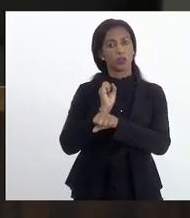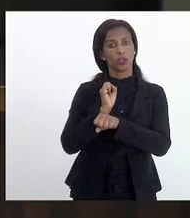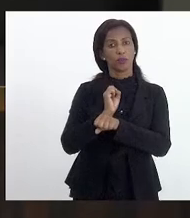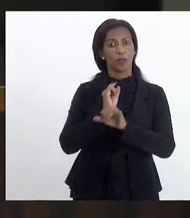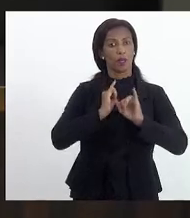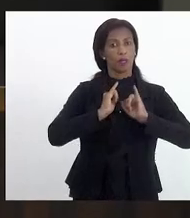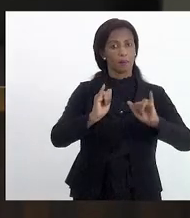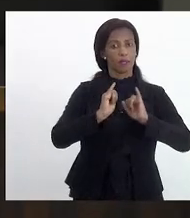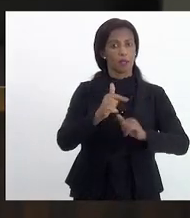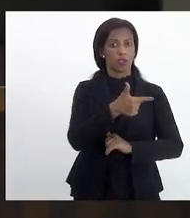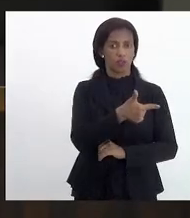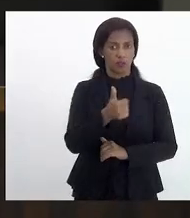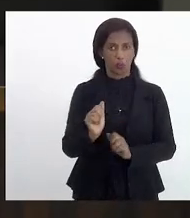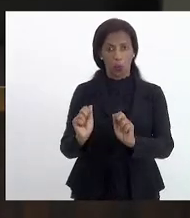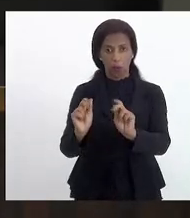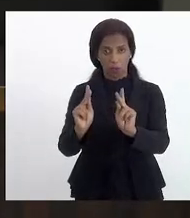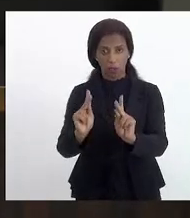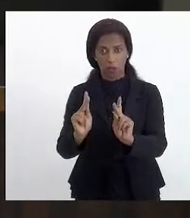Ok, Luiz? Ok.